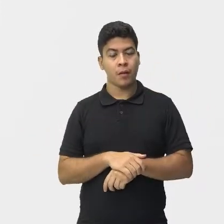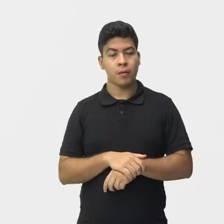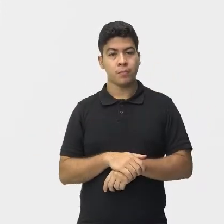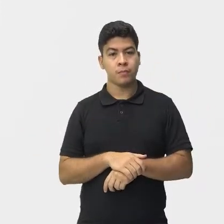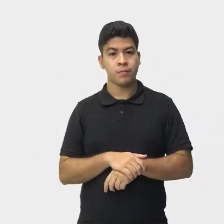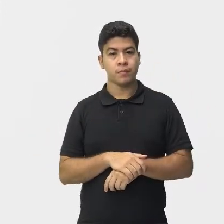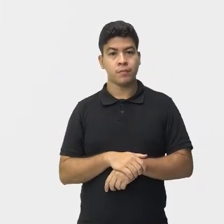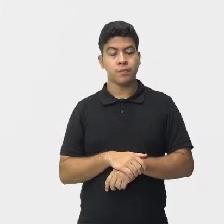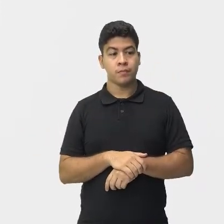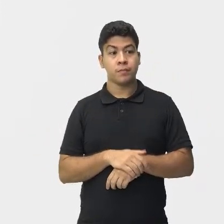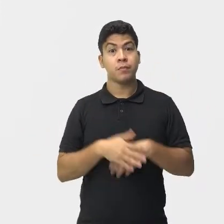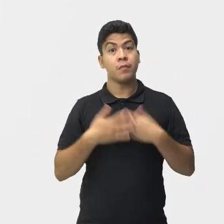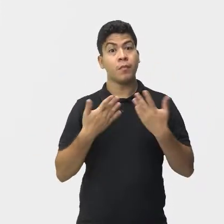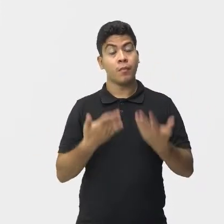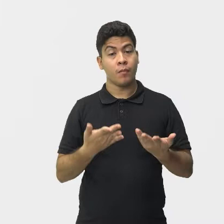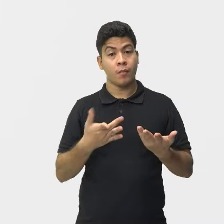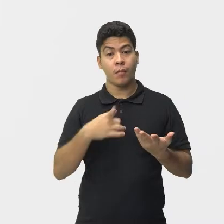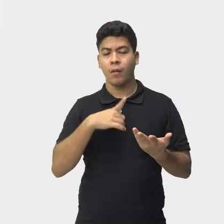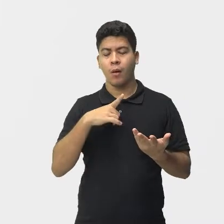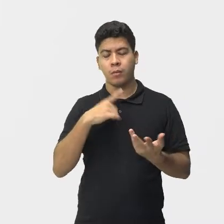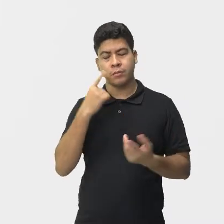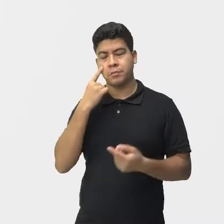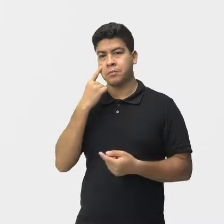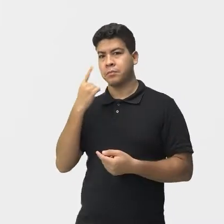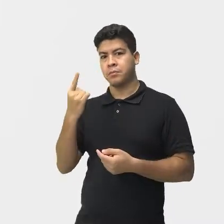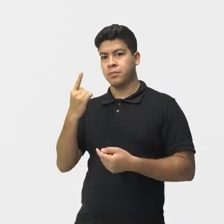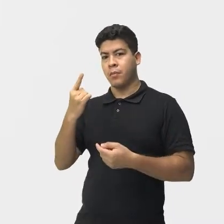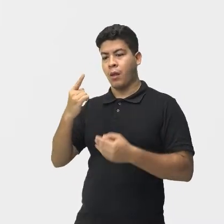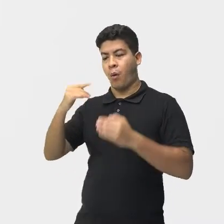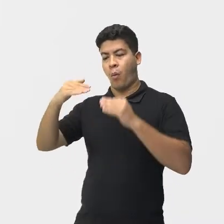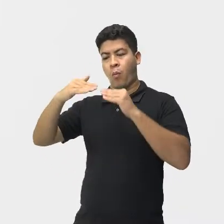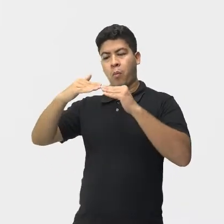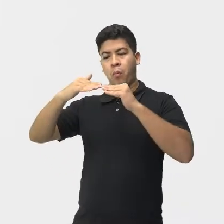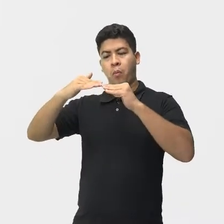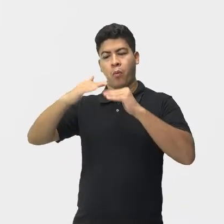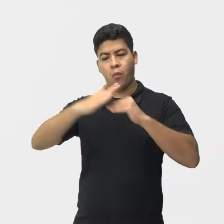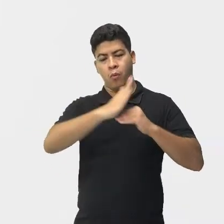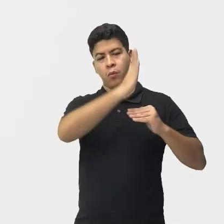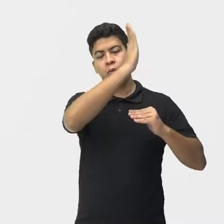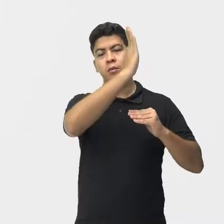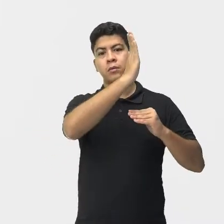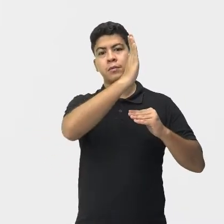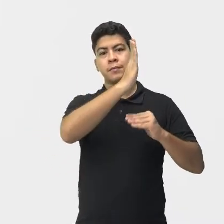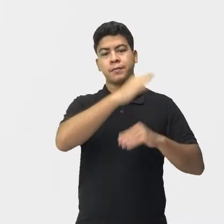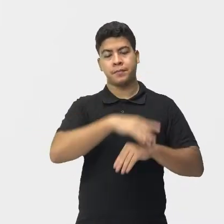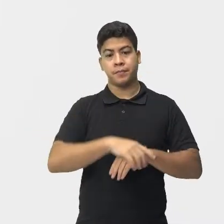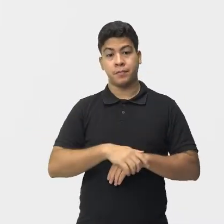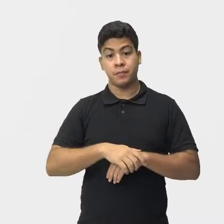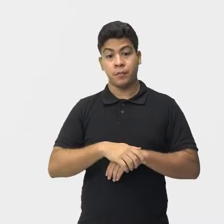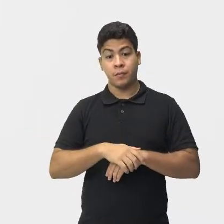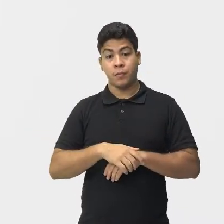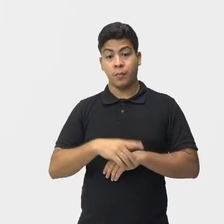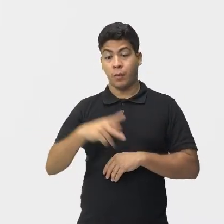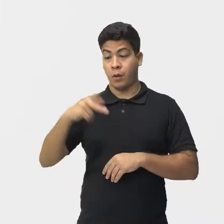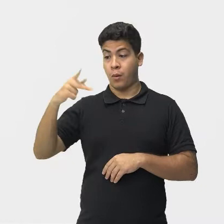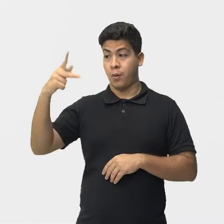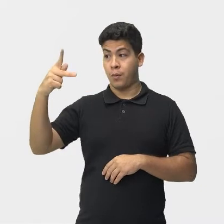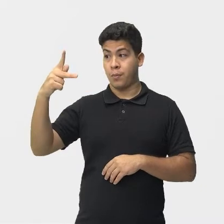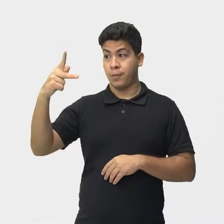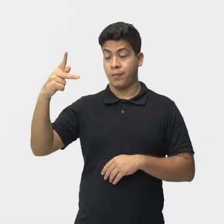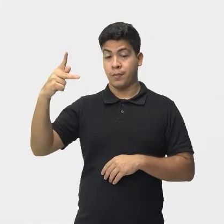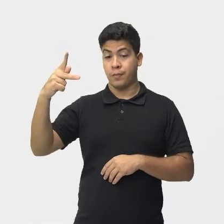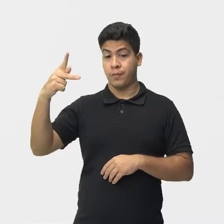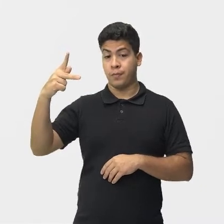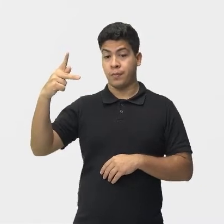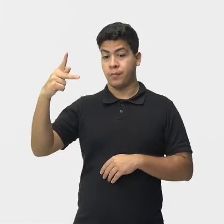ordenadas. E aqui, a reta não é paralela, é uma curva, né? Deixou de ser uma reta para ser uma curva. O gráfico é o